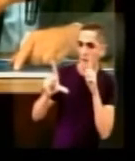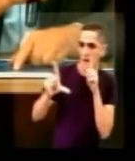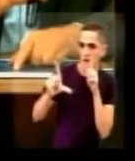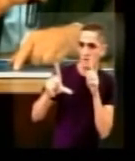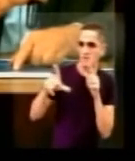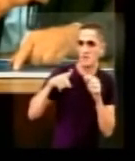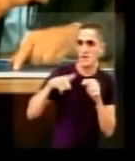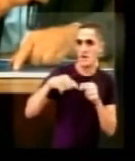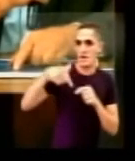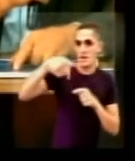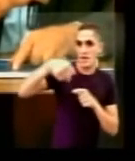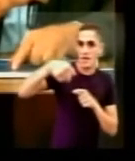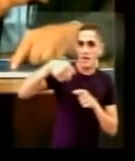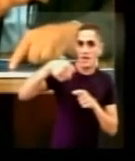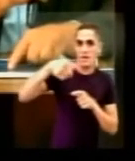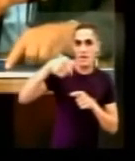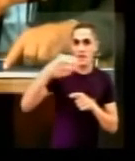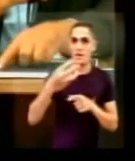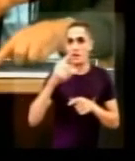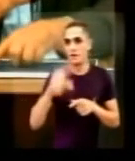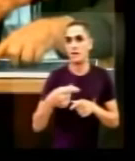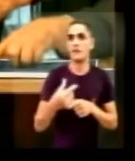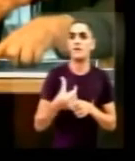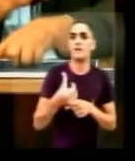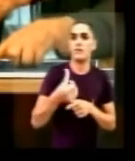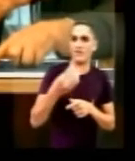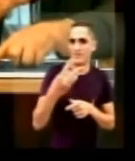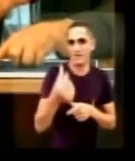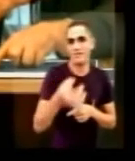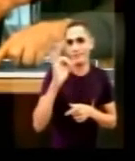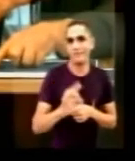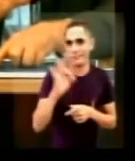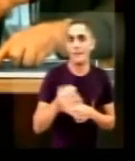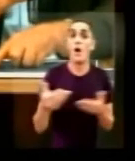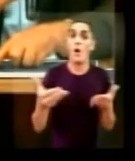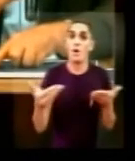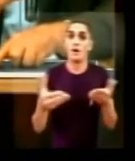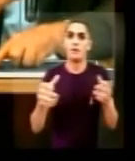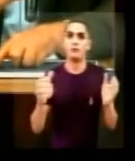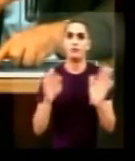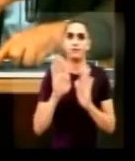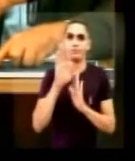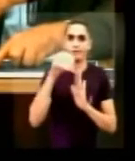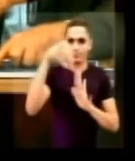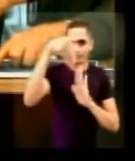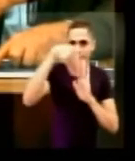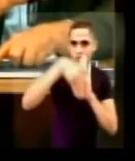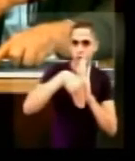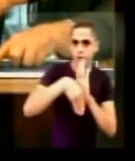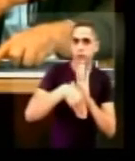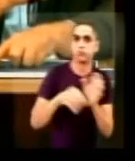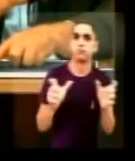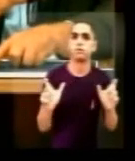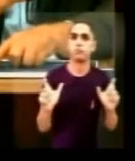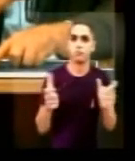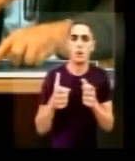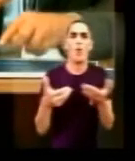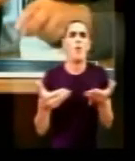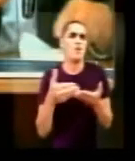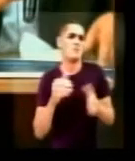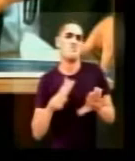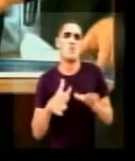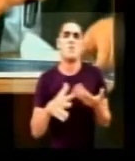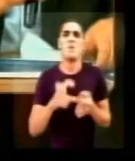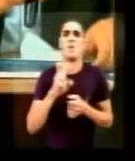73%, houve uma queda e hoje ela gira em torno de 55%